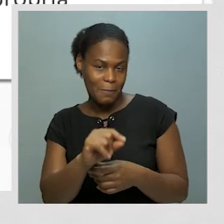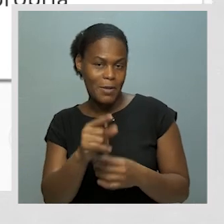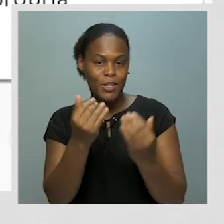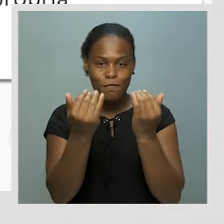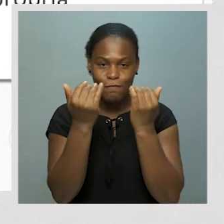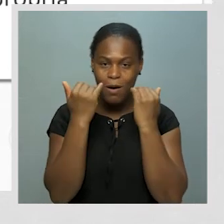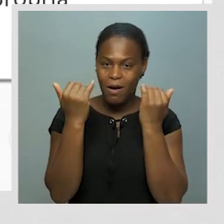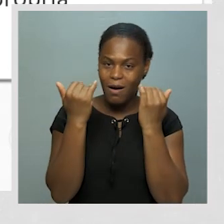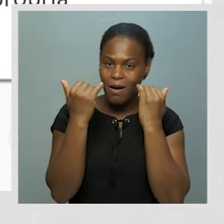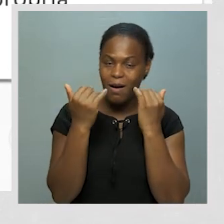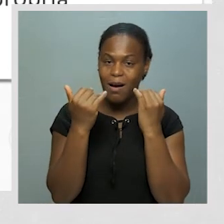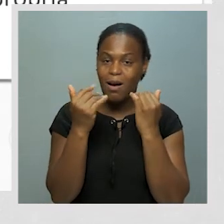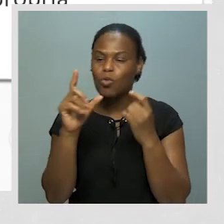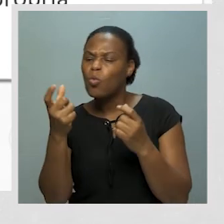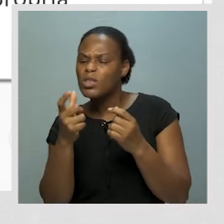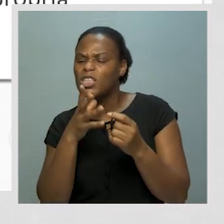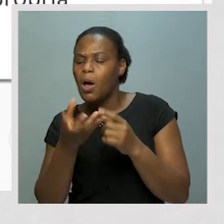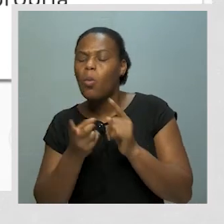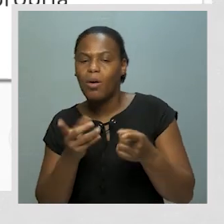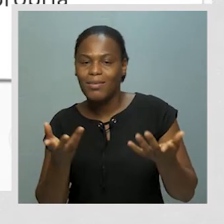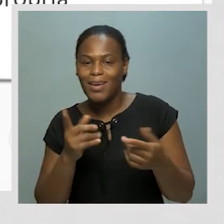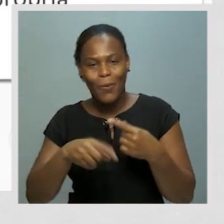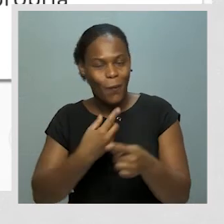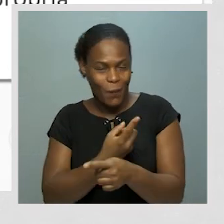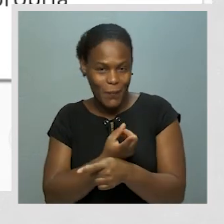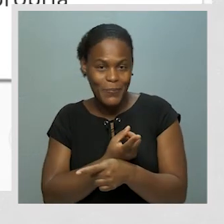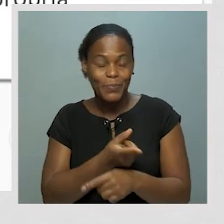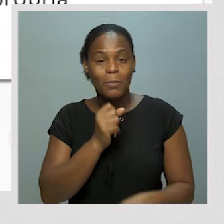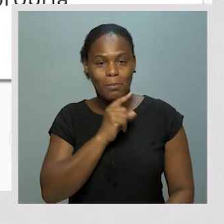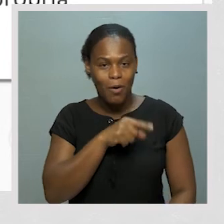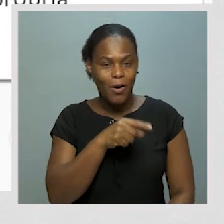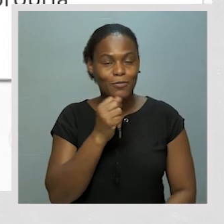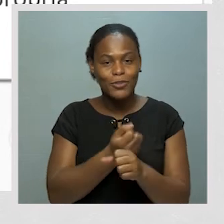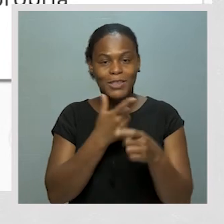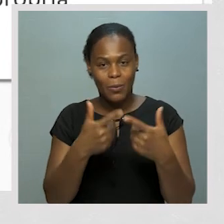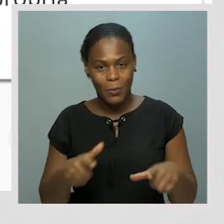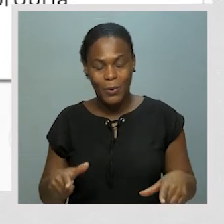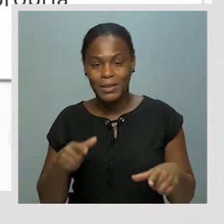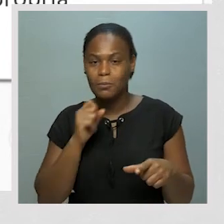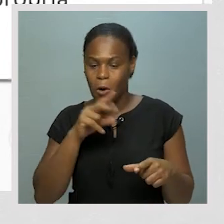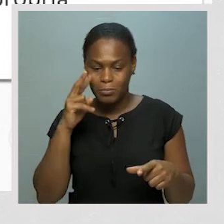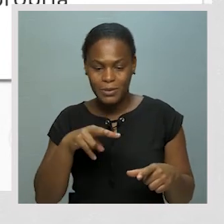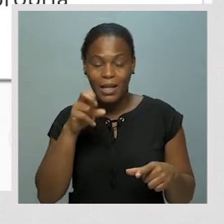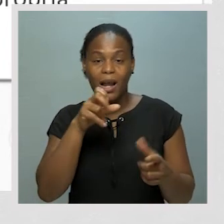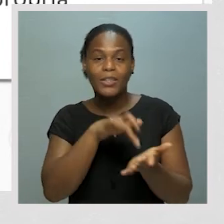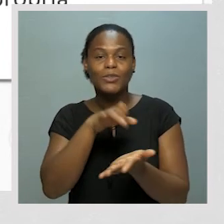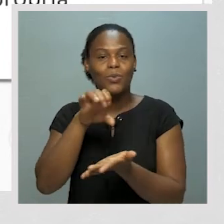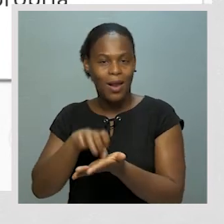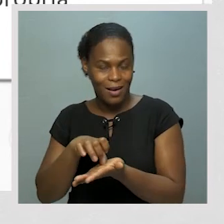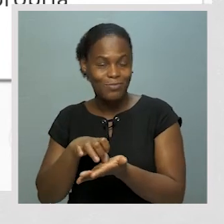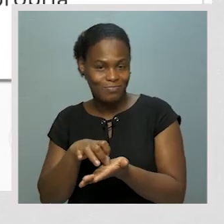ainda informações conceituais e etc. Podemos encontrar essa função de linguagem